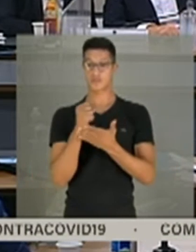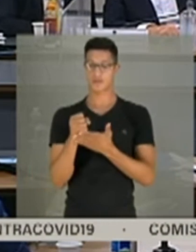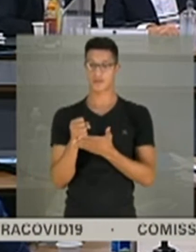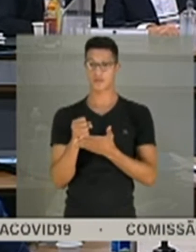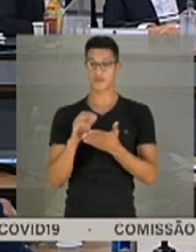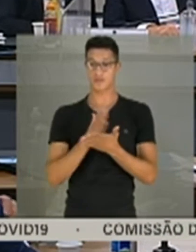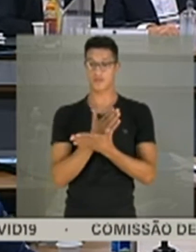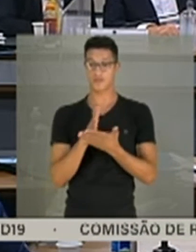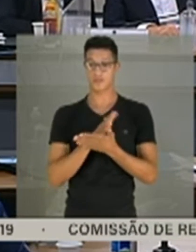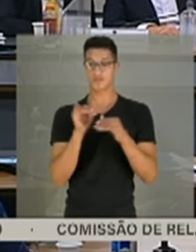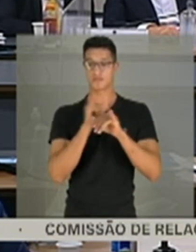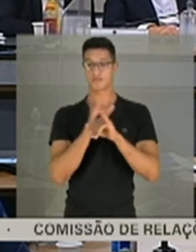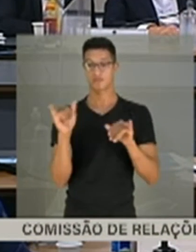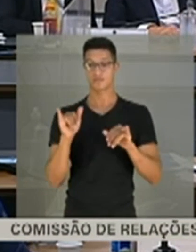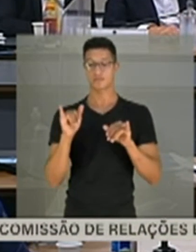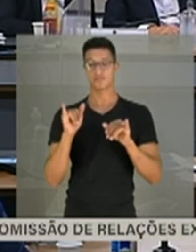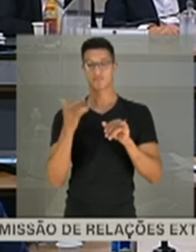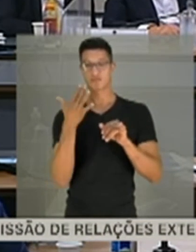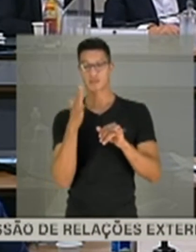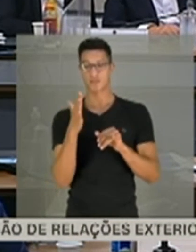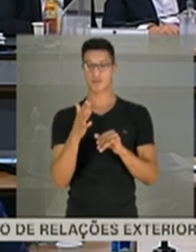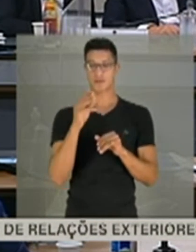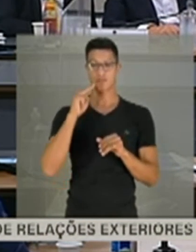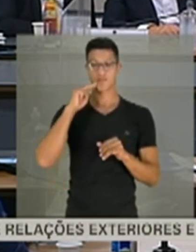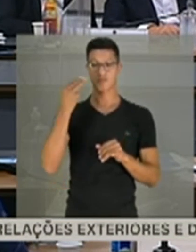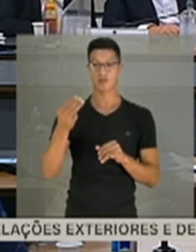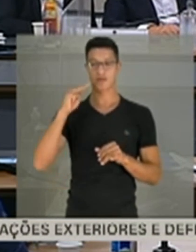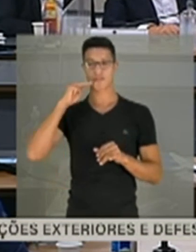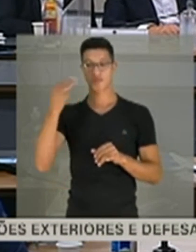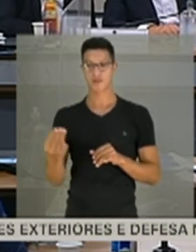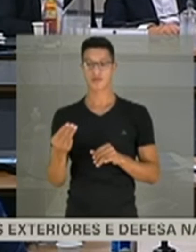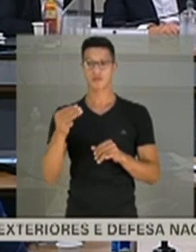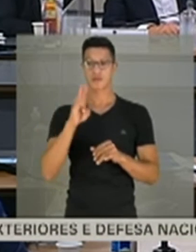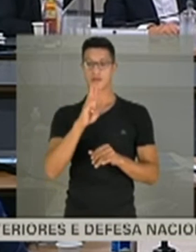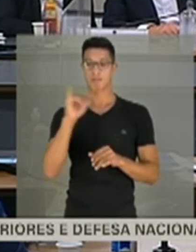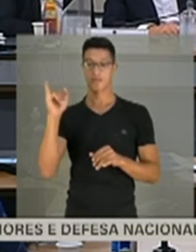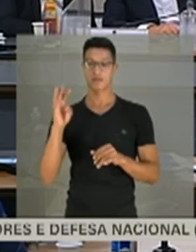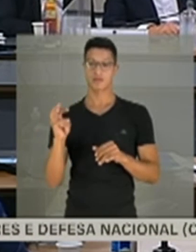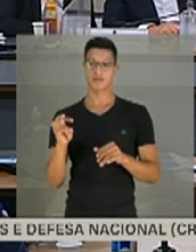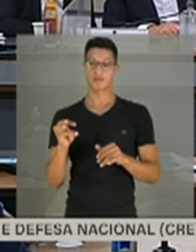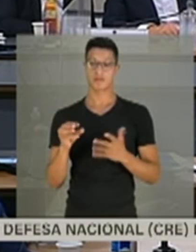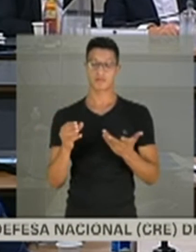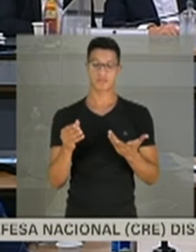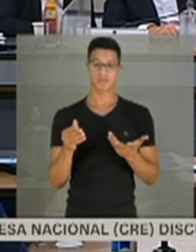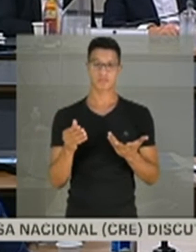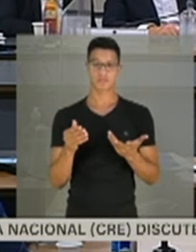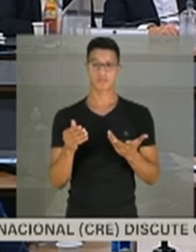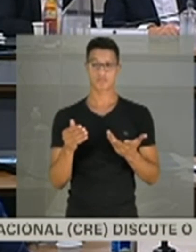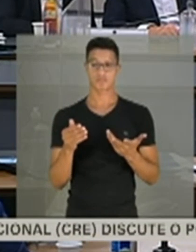contratos, alguns citados aqui, na casa dos milhões e até de bilhão.